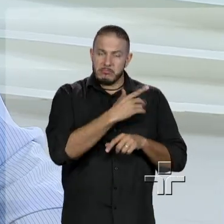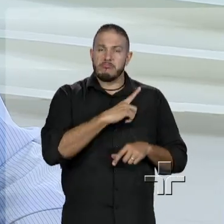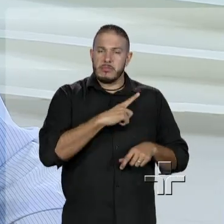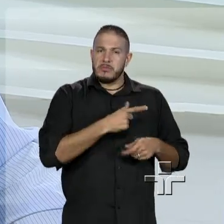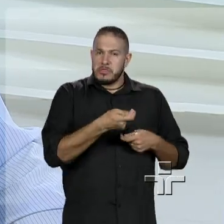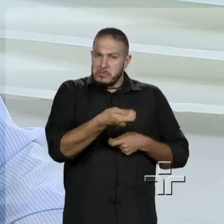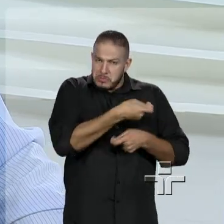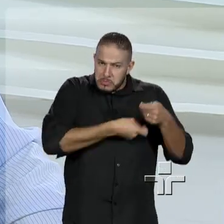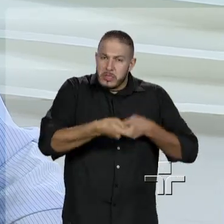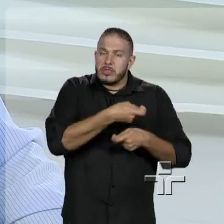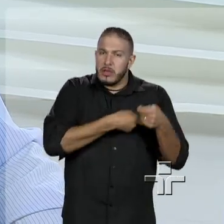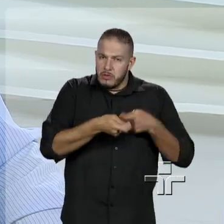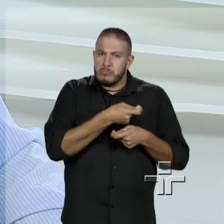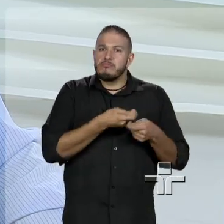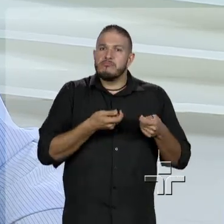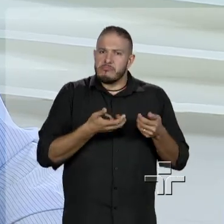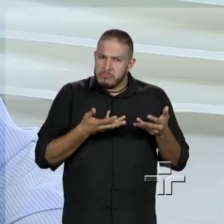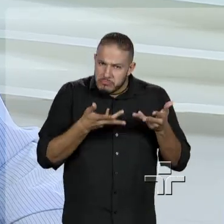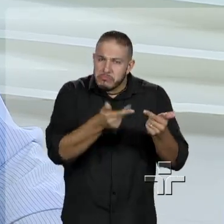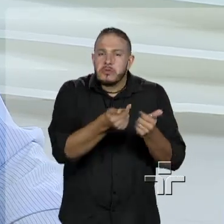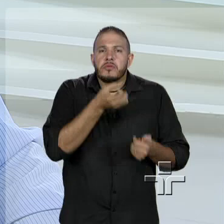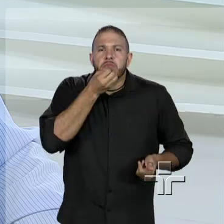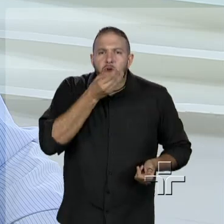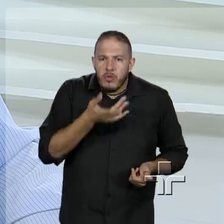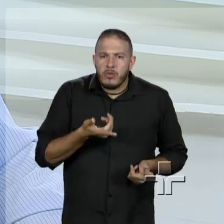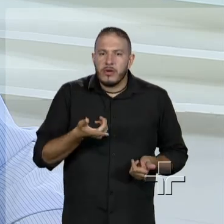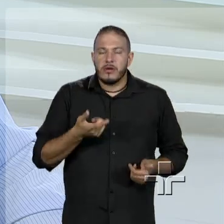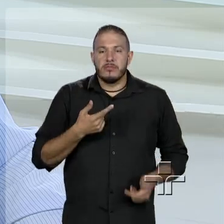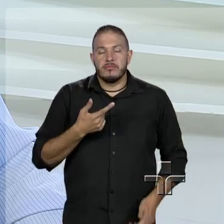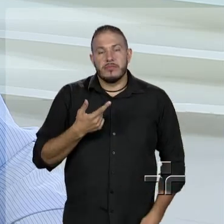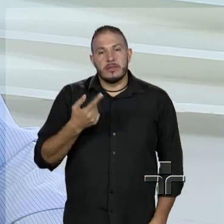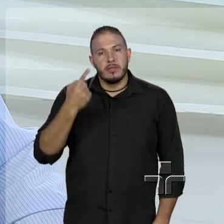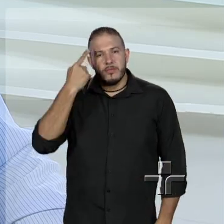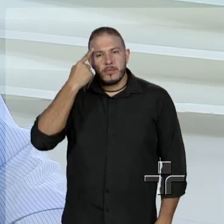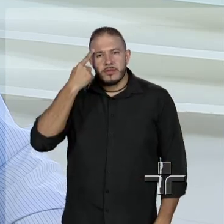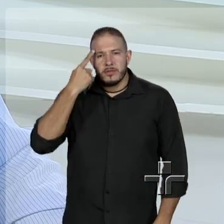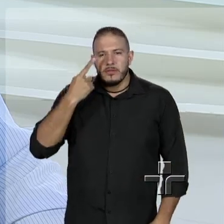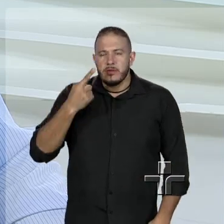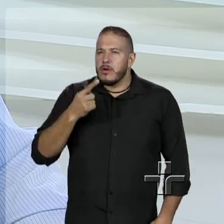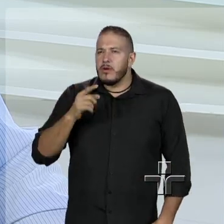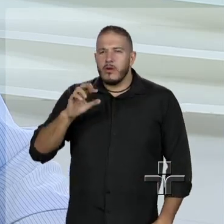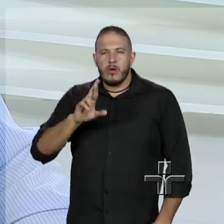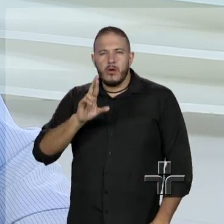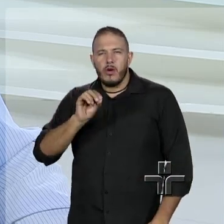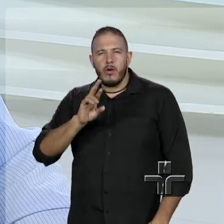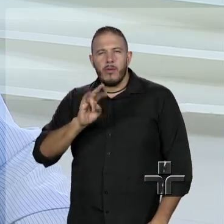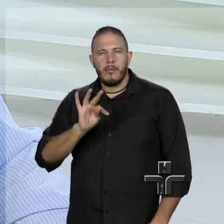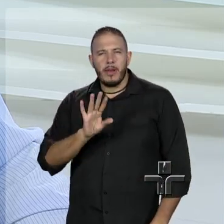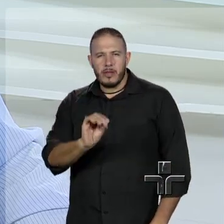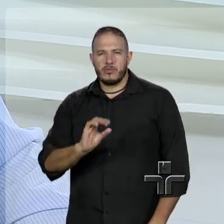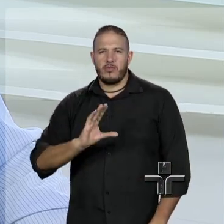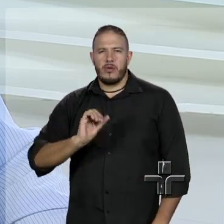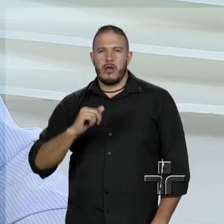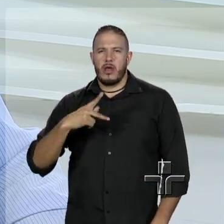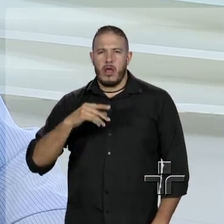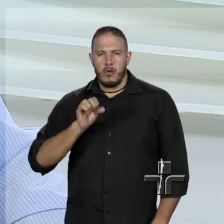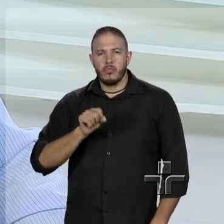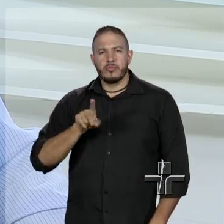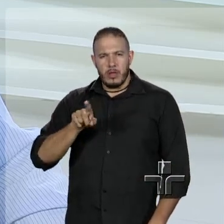primorosa. E a minha esperança é de que o Roberto Campos vai continuar na